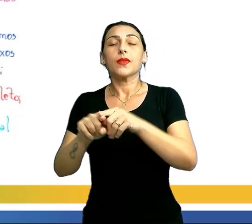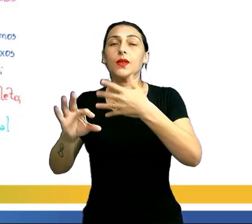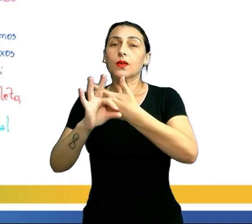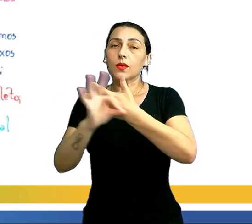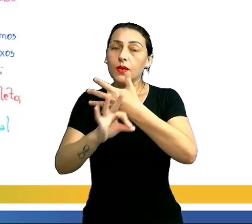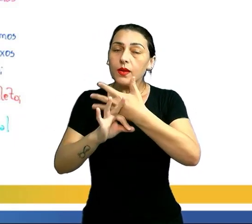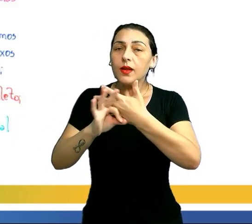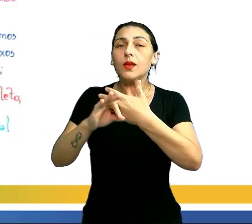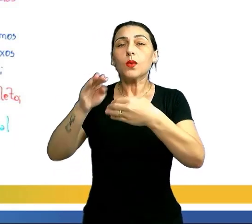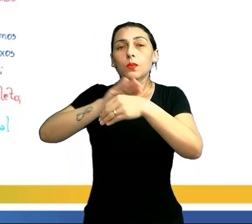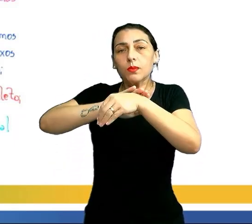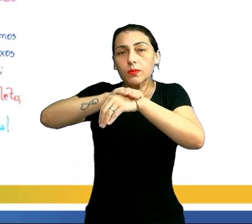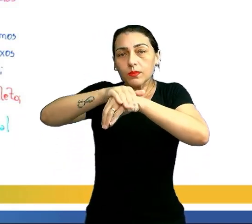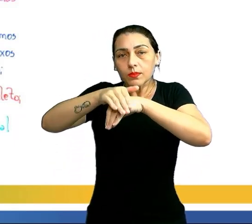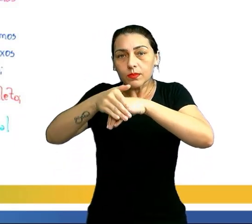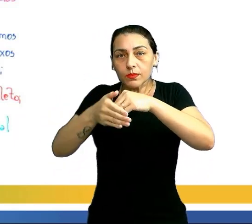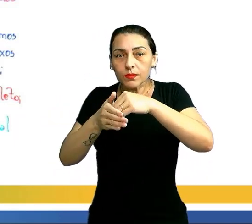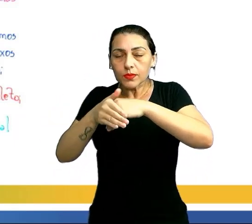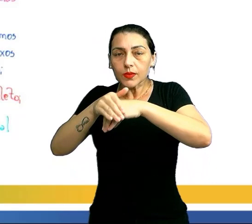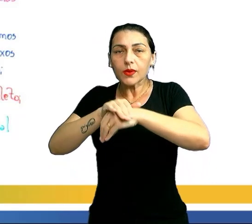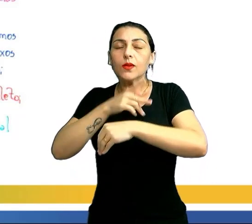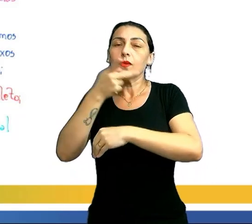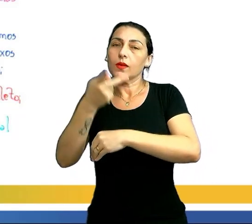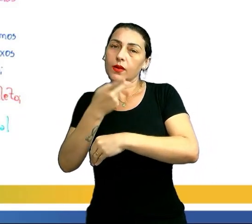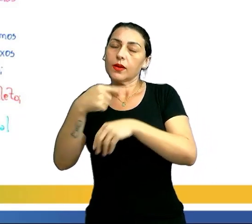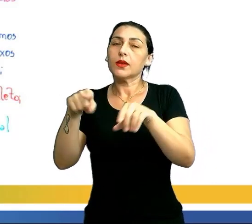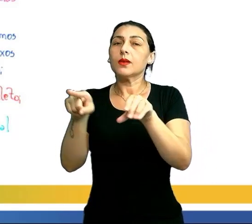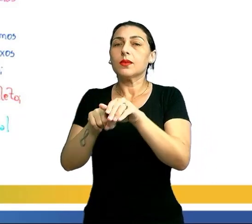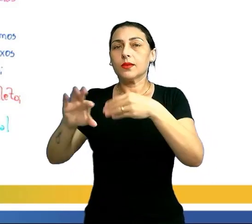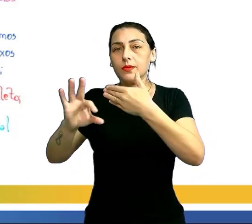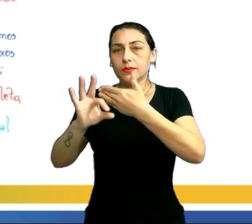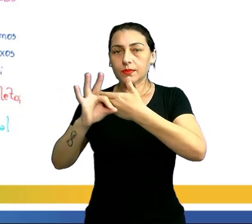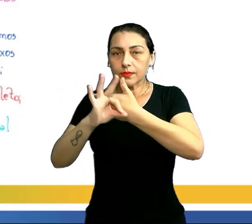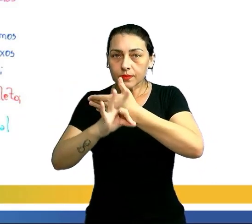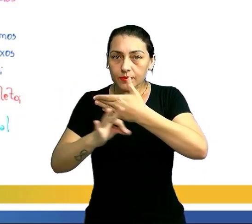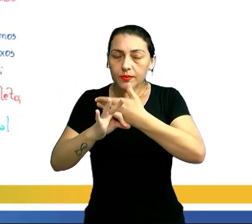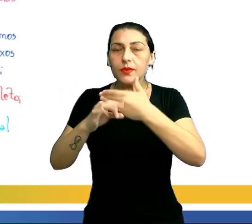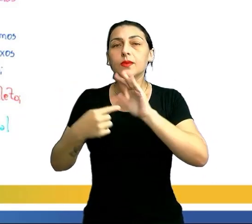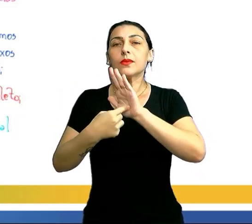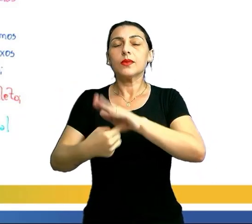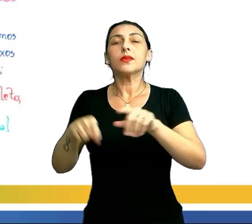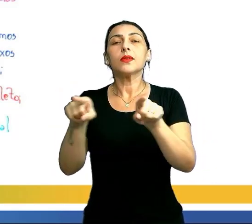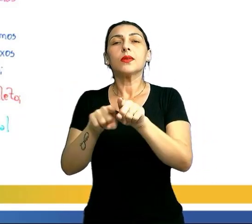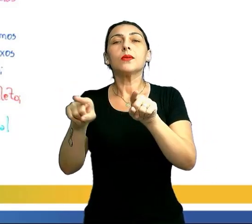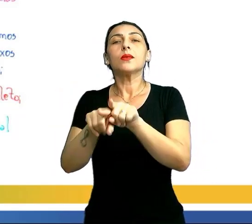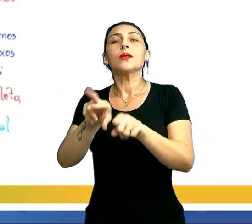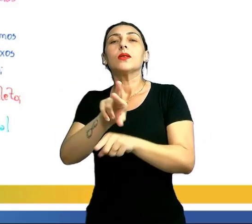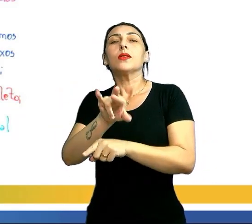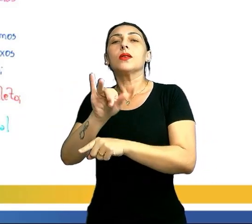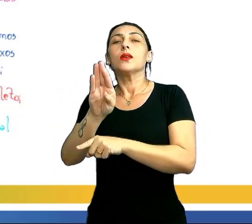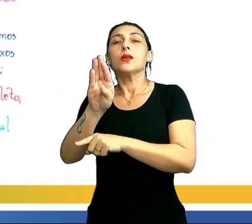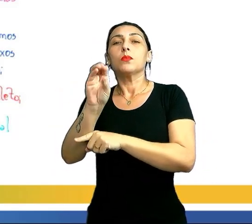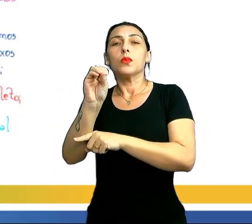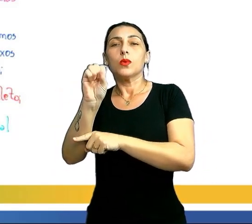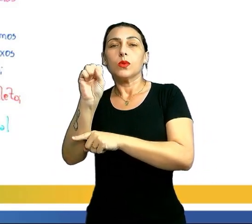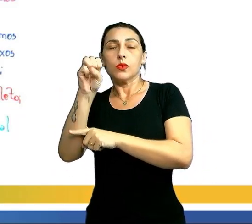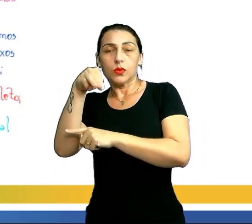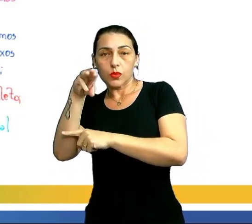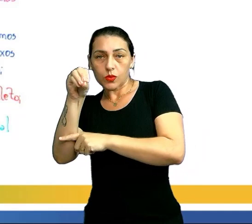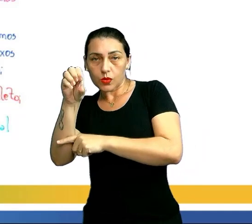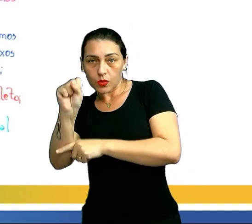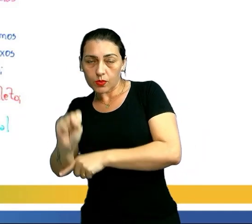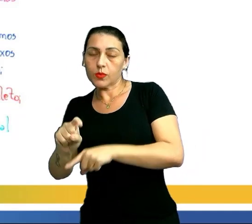organelas membranosas, e aí nós vamos falar um pouco dessas organelas. Apresentam ribossomos, porém,